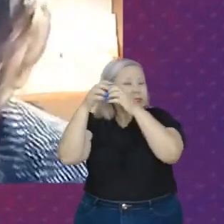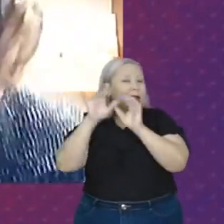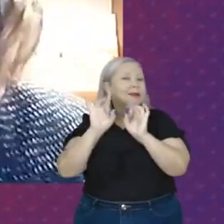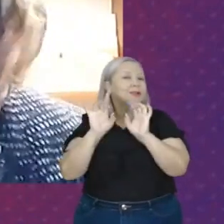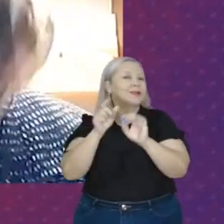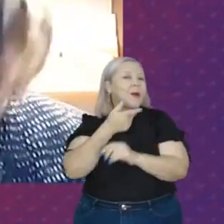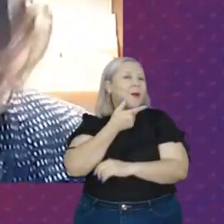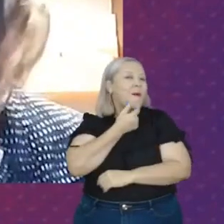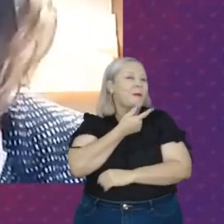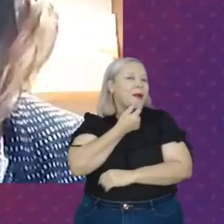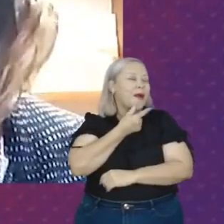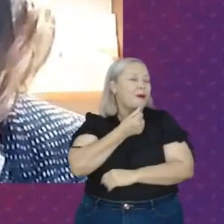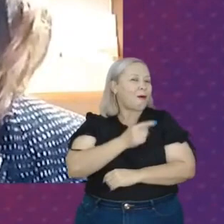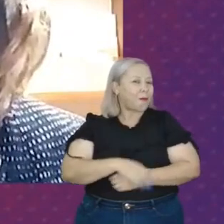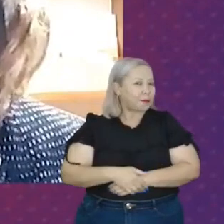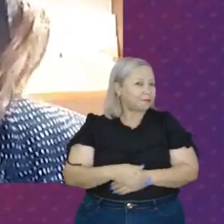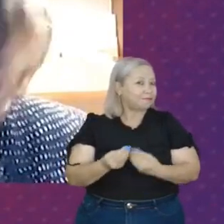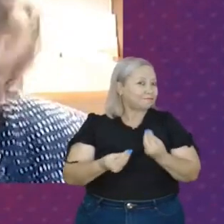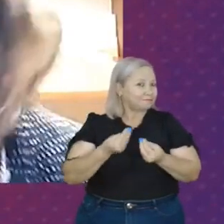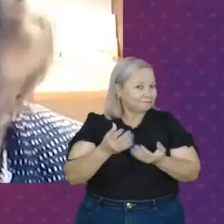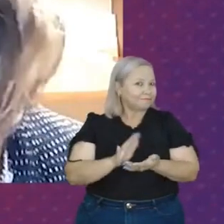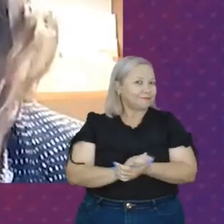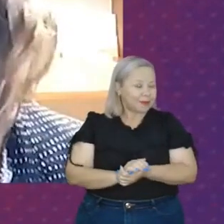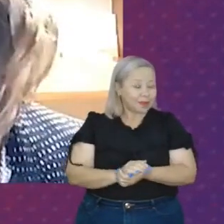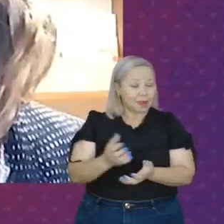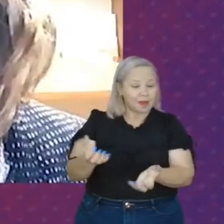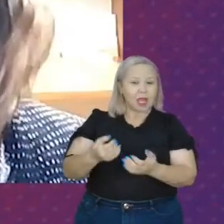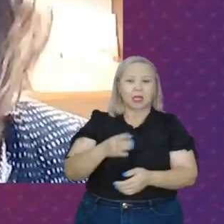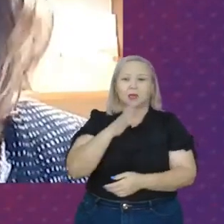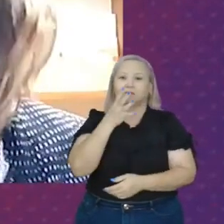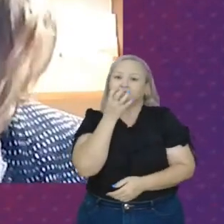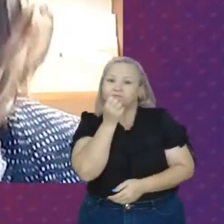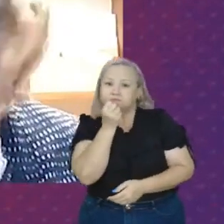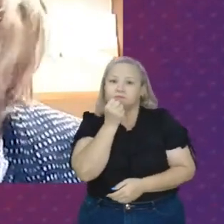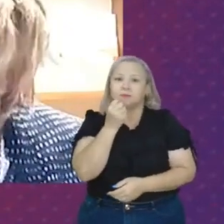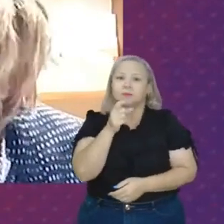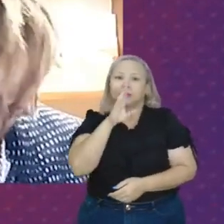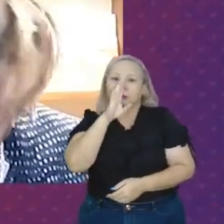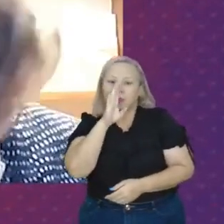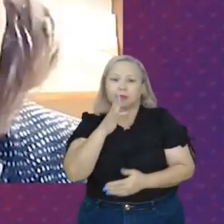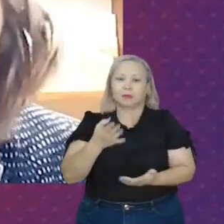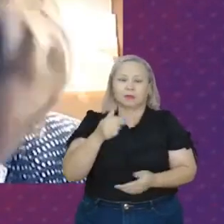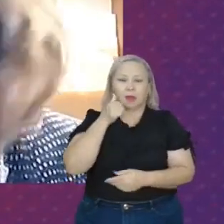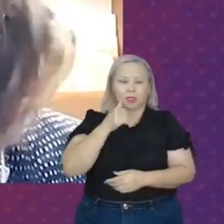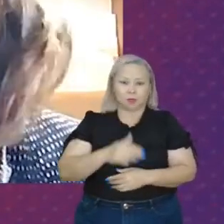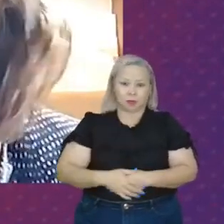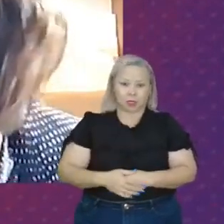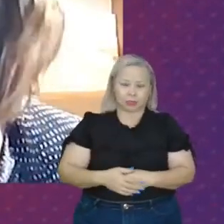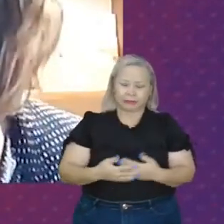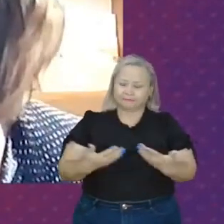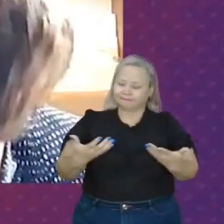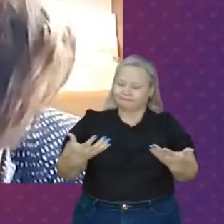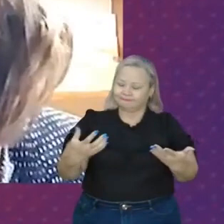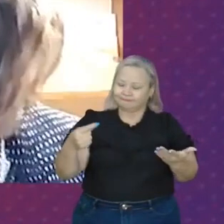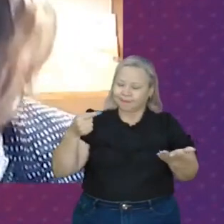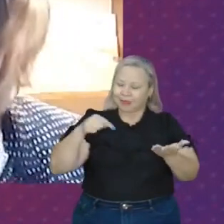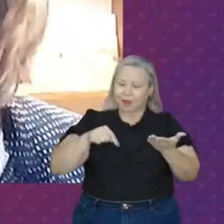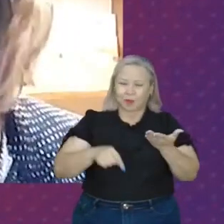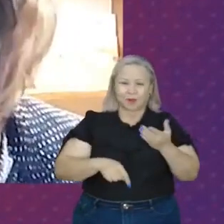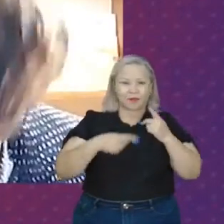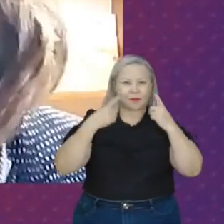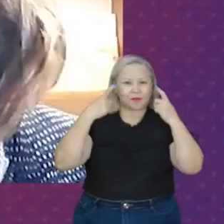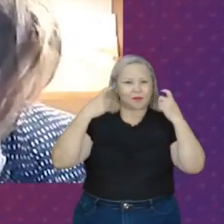ser espaços apenas masculinos, eles querem nos calar. E nós sofremos uma profunda